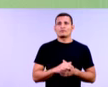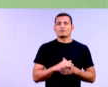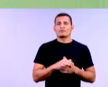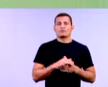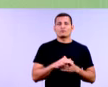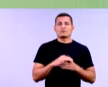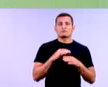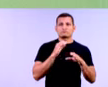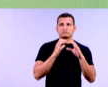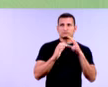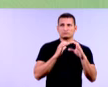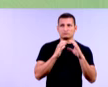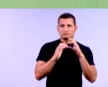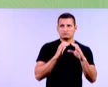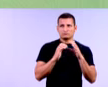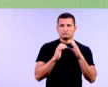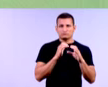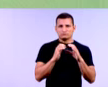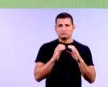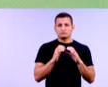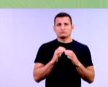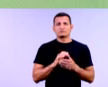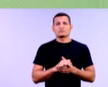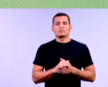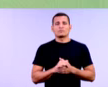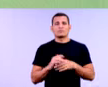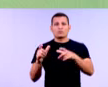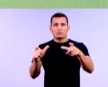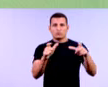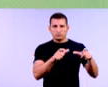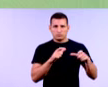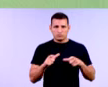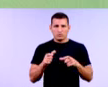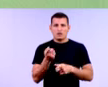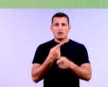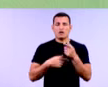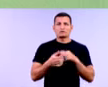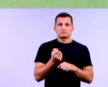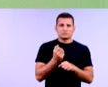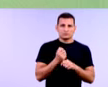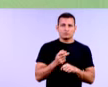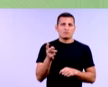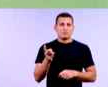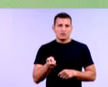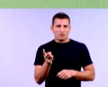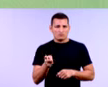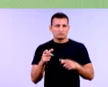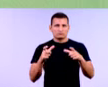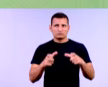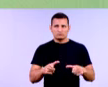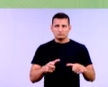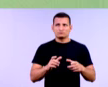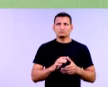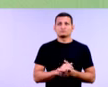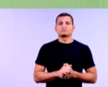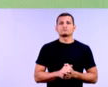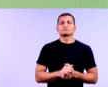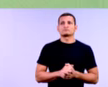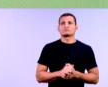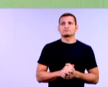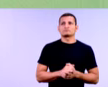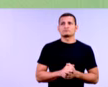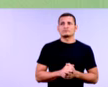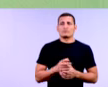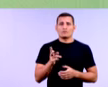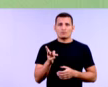entre unidades administrativas de um mesmo órgão. Olha, entre unidades